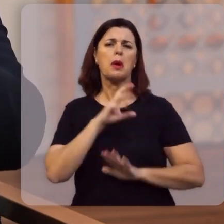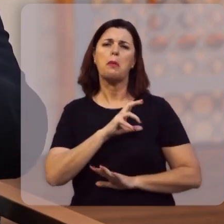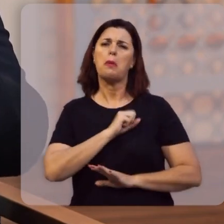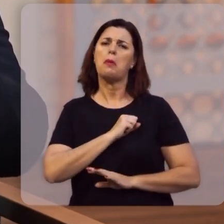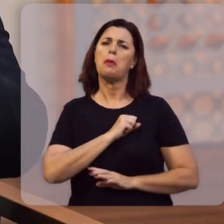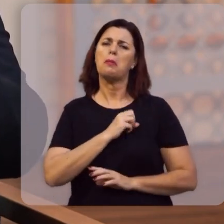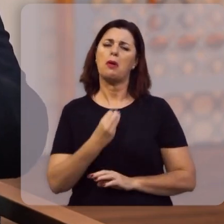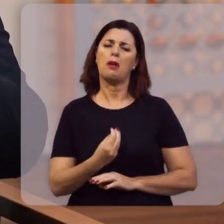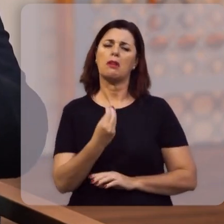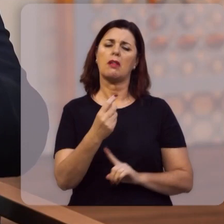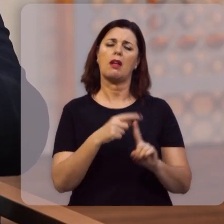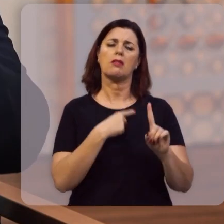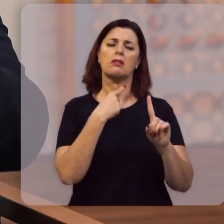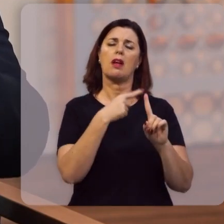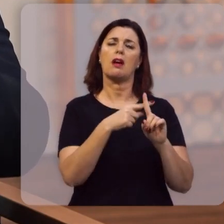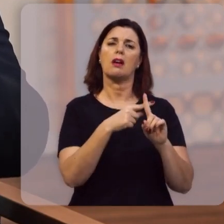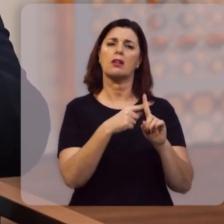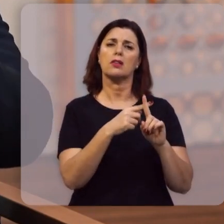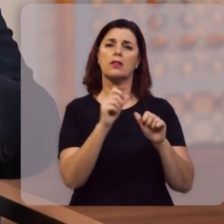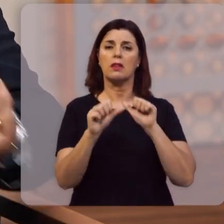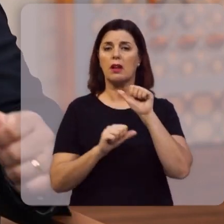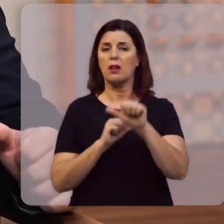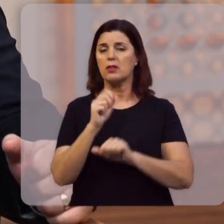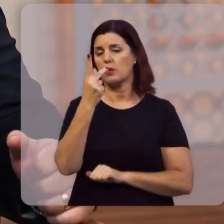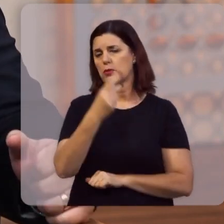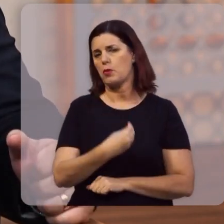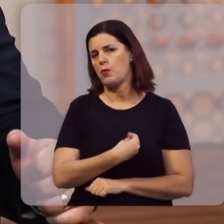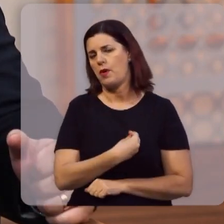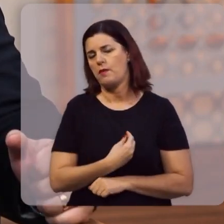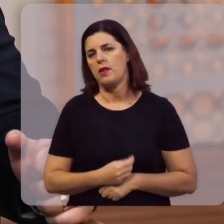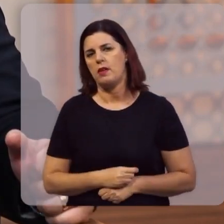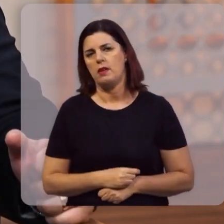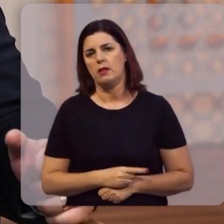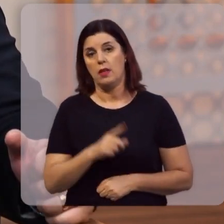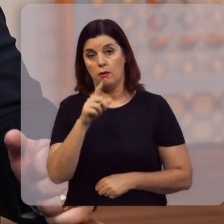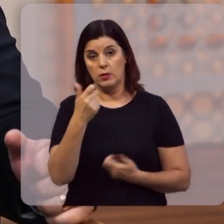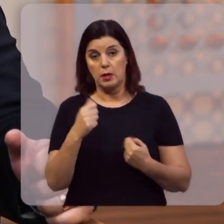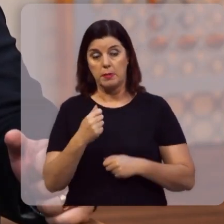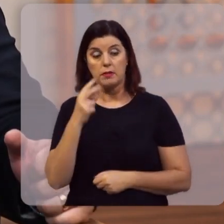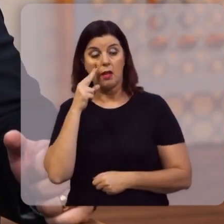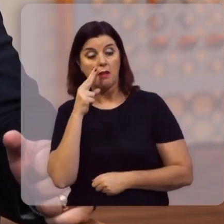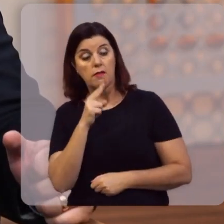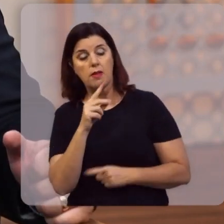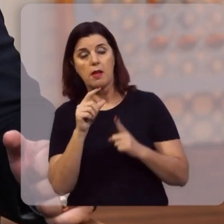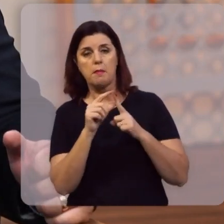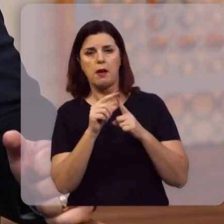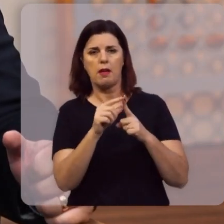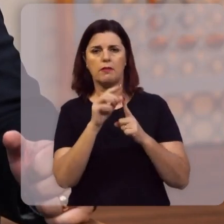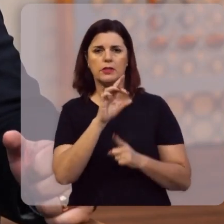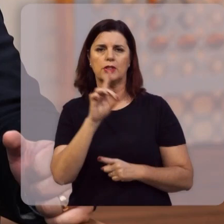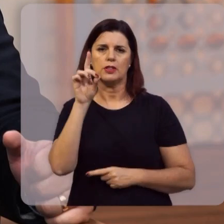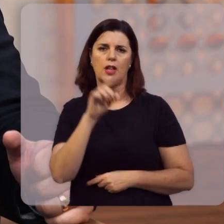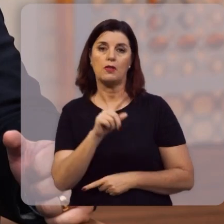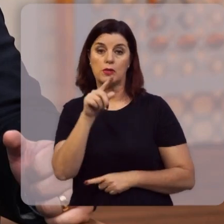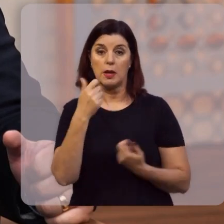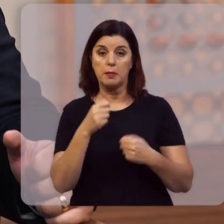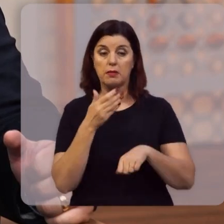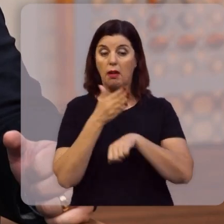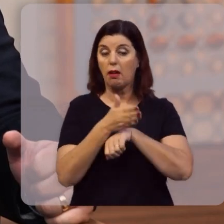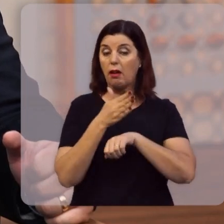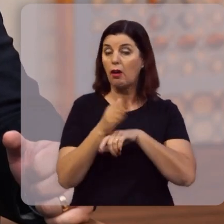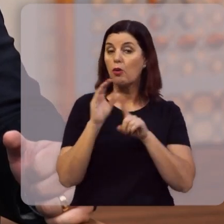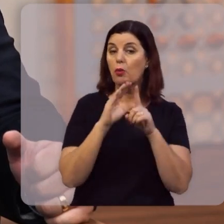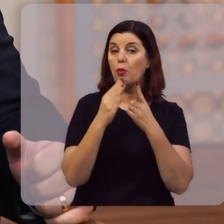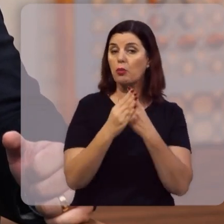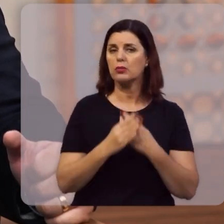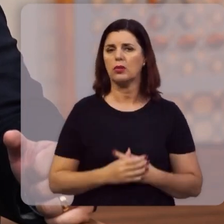a você na cruz do Calvário. E isso então vai transformar a sua vida. Você precisa ouvir a palavra de Deus. Você precisa frequentar o